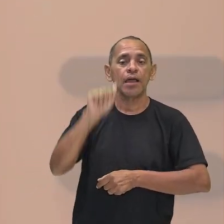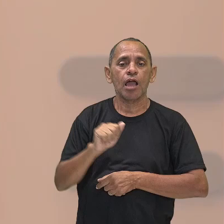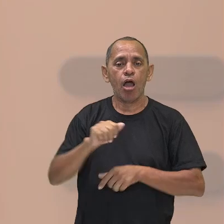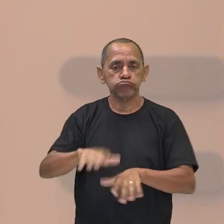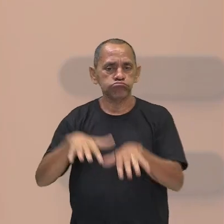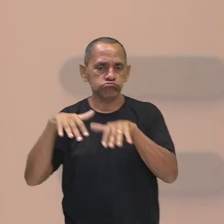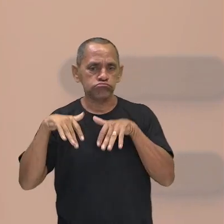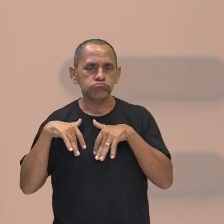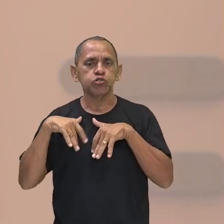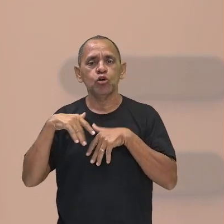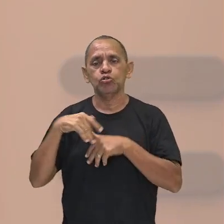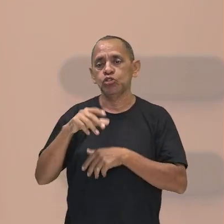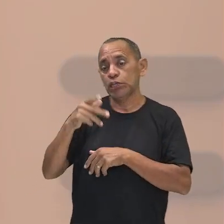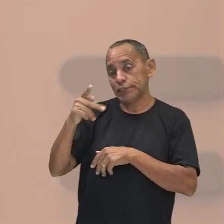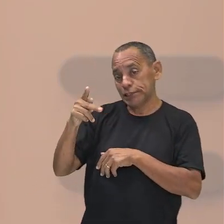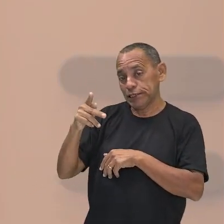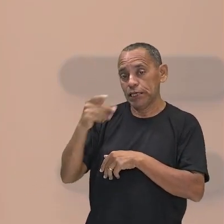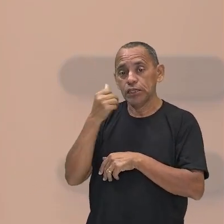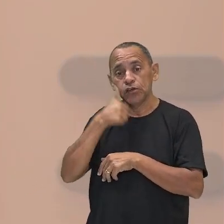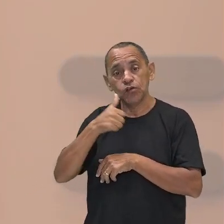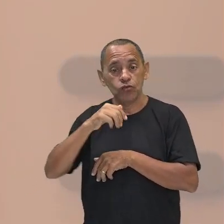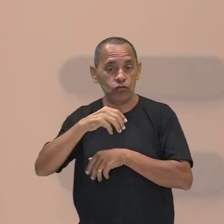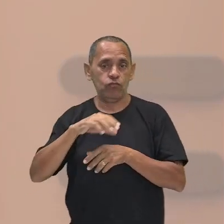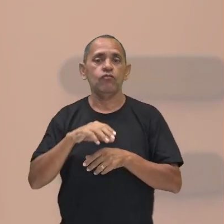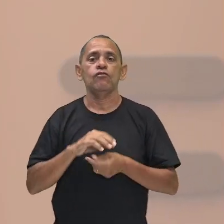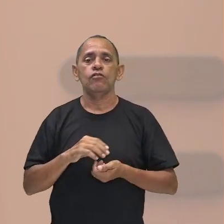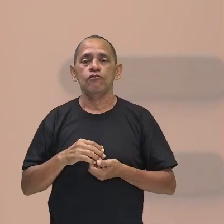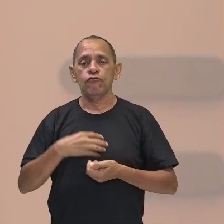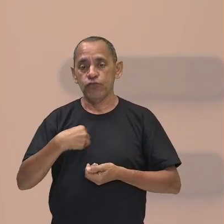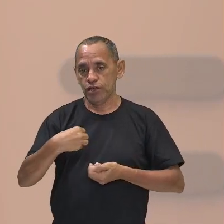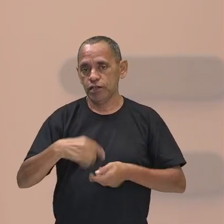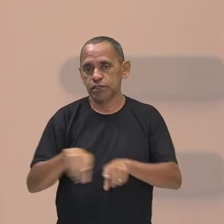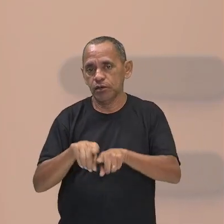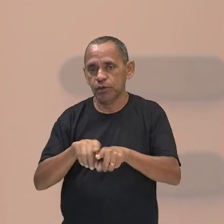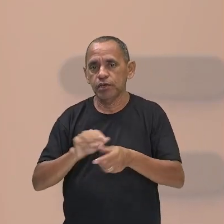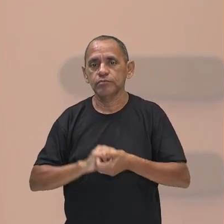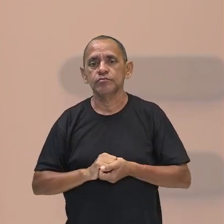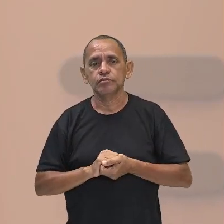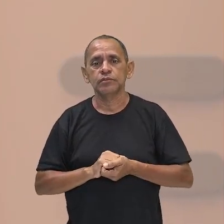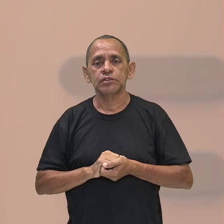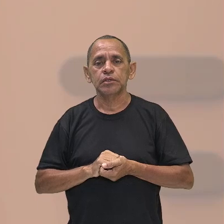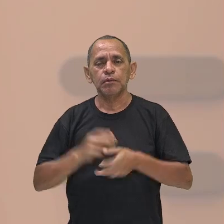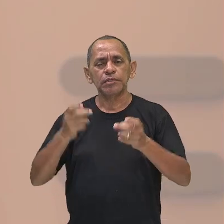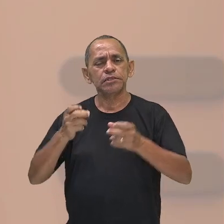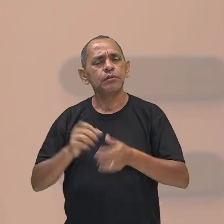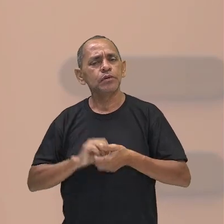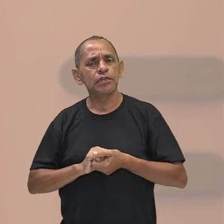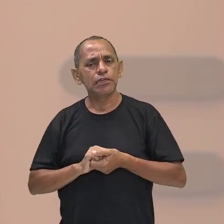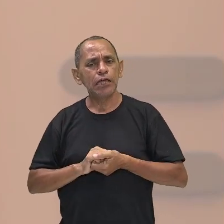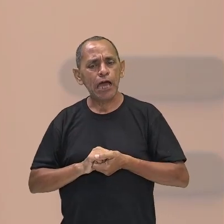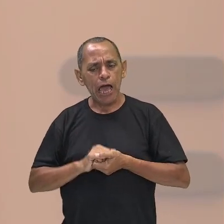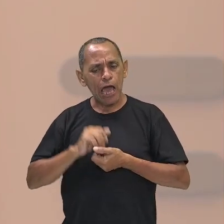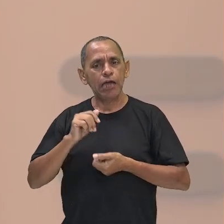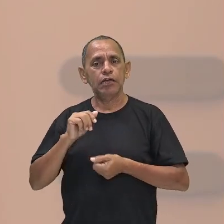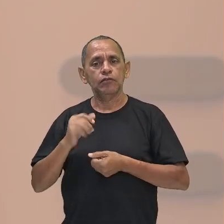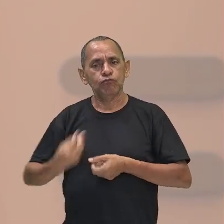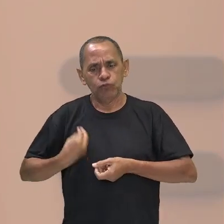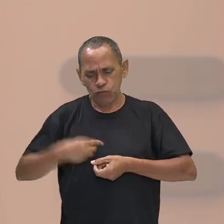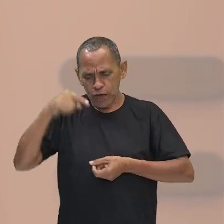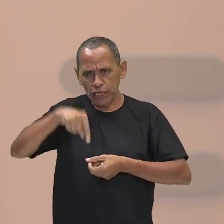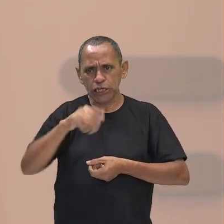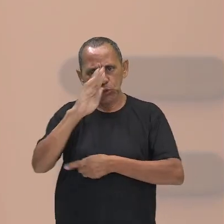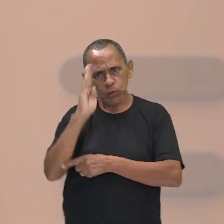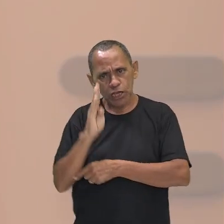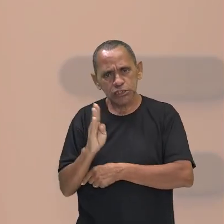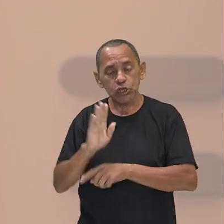próprio irmão, né, o Dom Miguel, usurpou. Então, veja, ele está aqui no Brasil e está pensando lá, porque ele era regente aqui e também